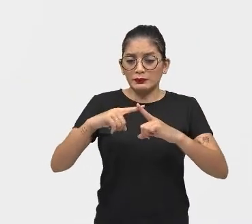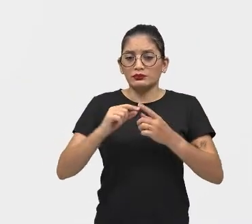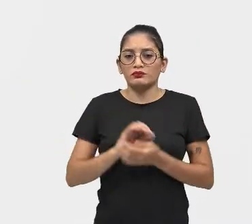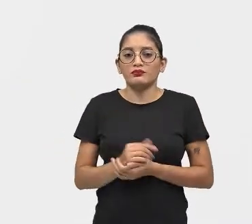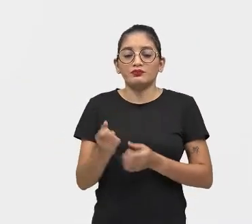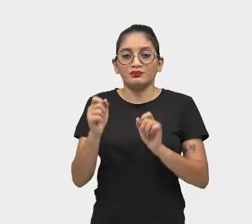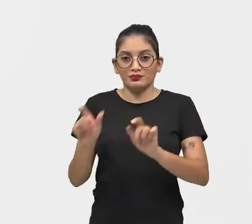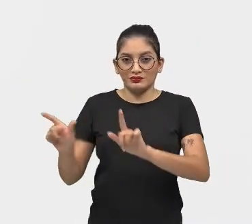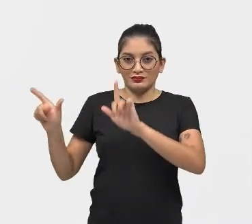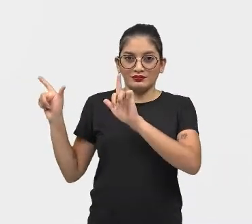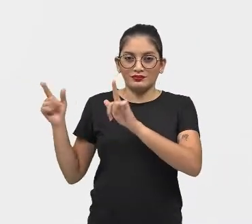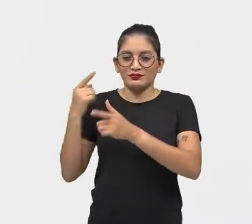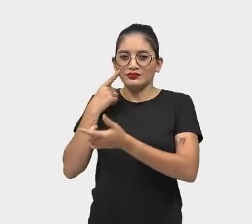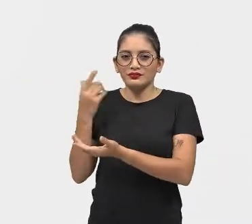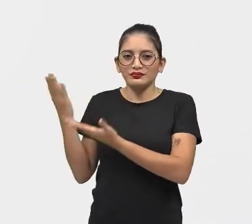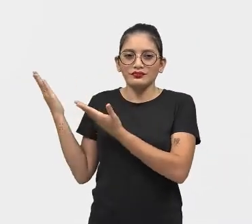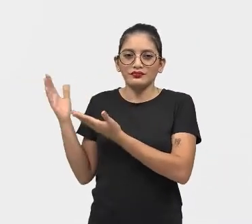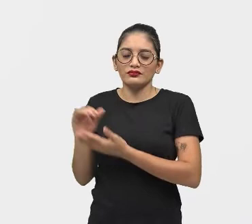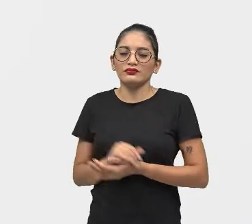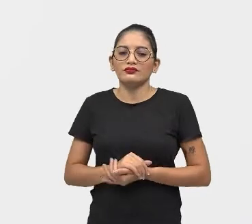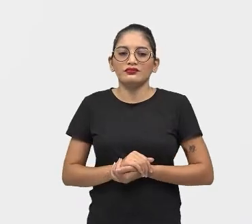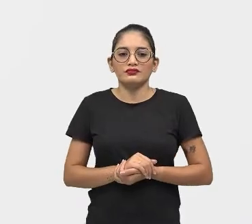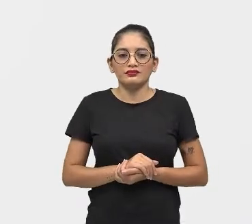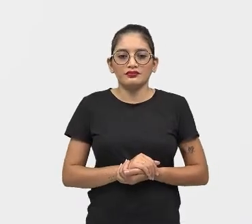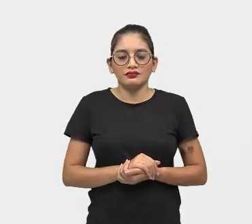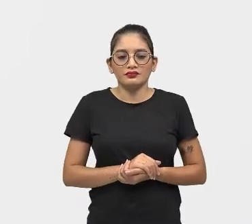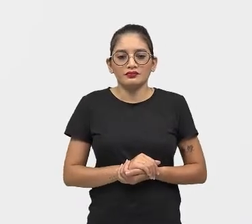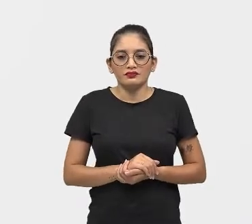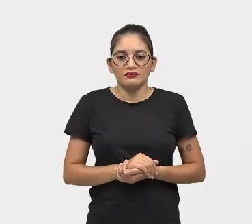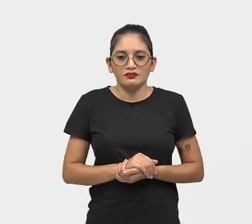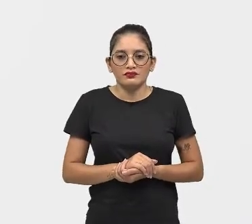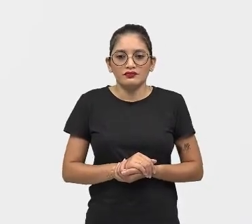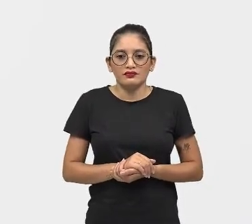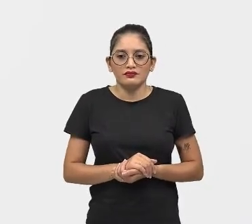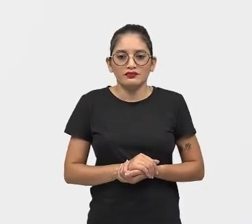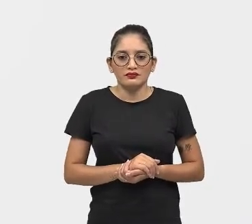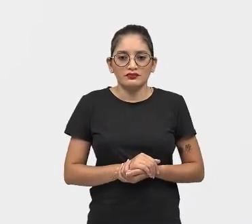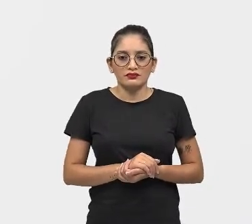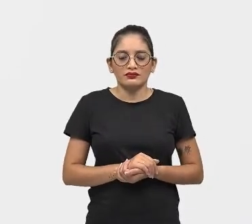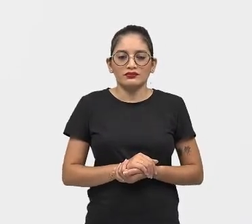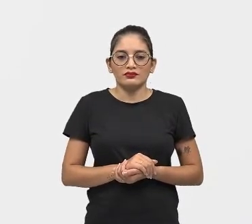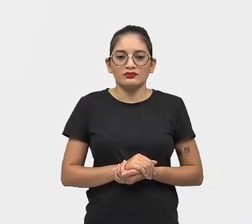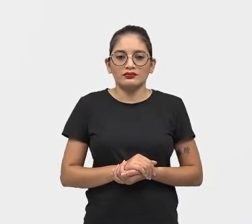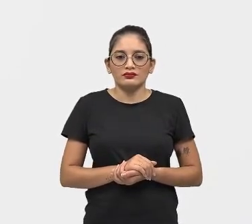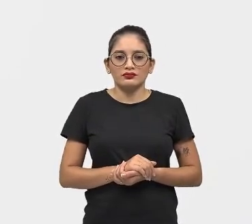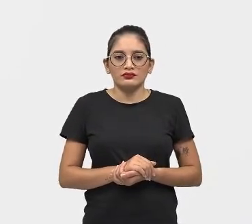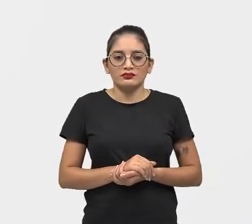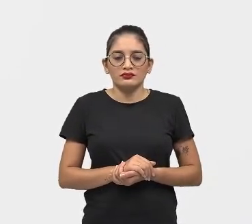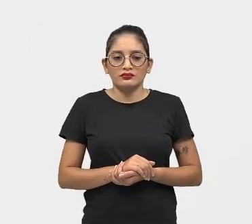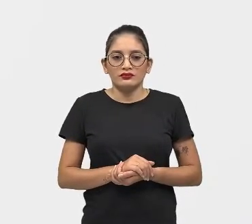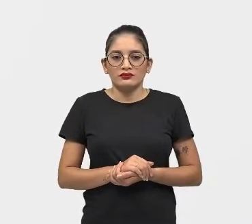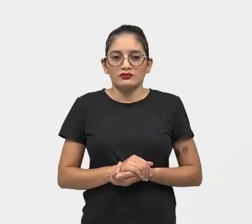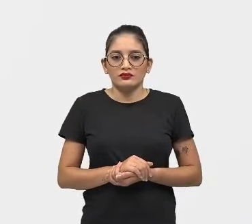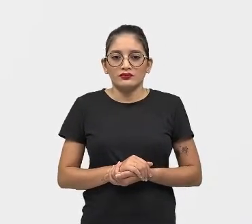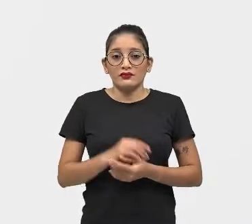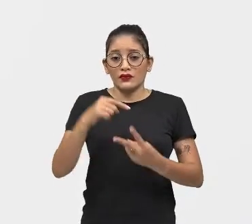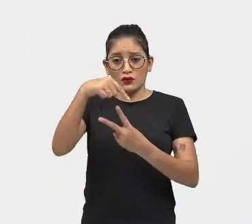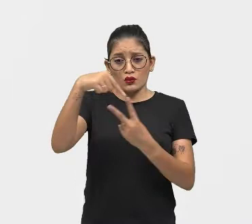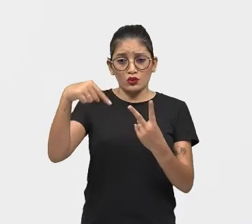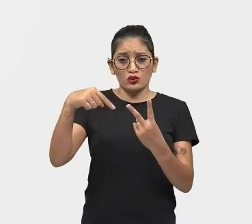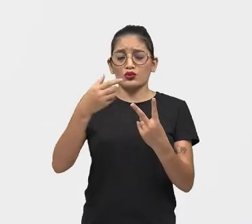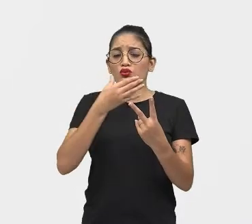cartela. Temos lá também o Menno Simons e